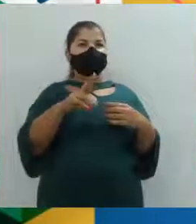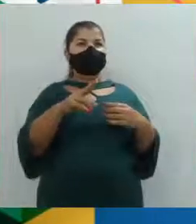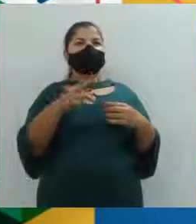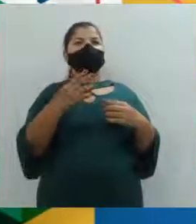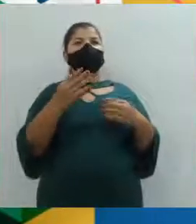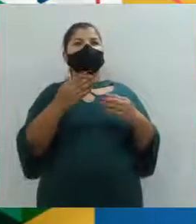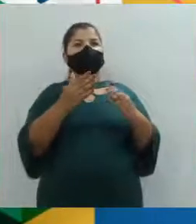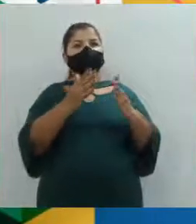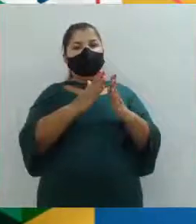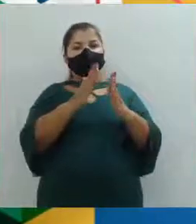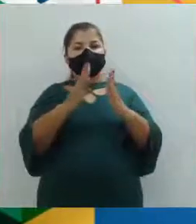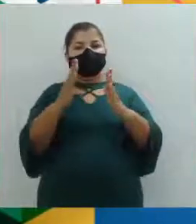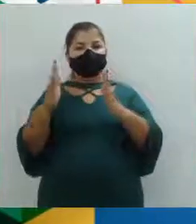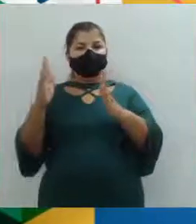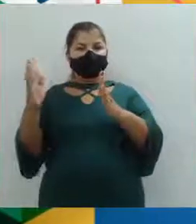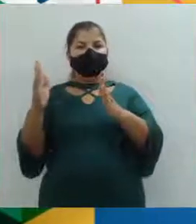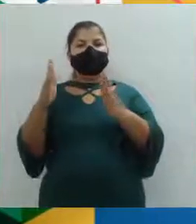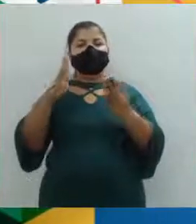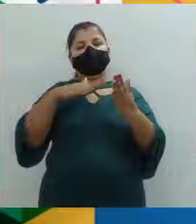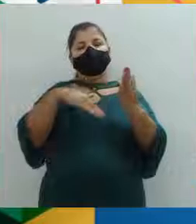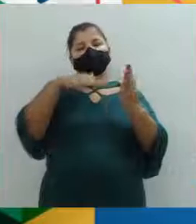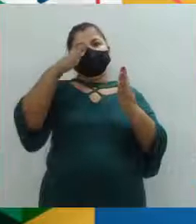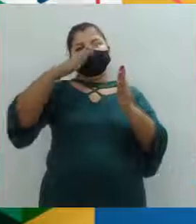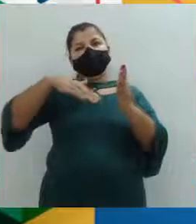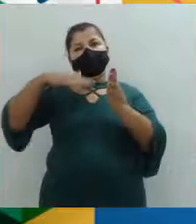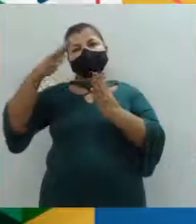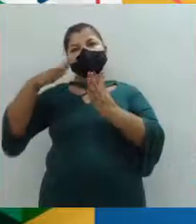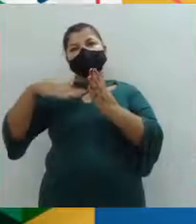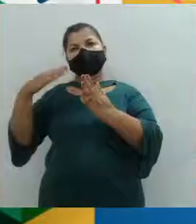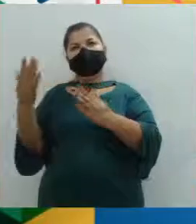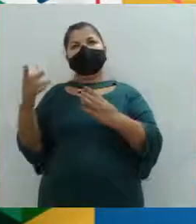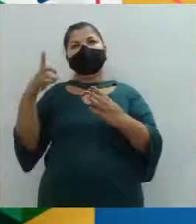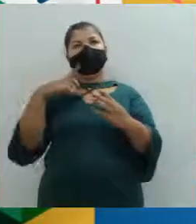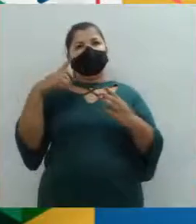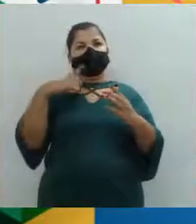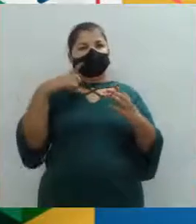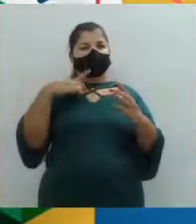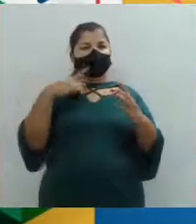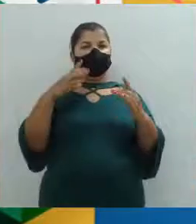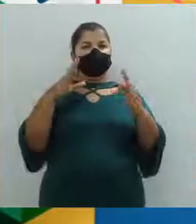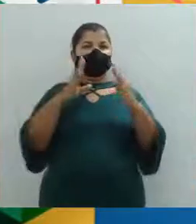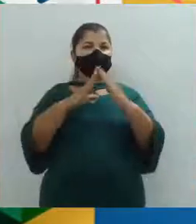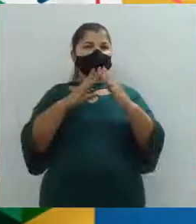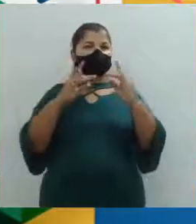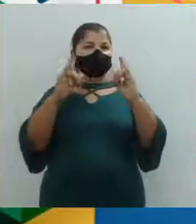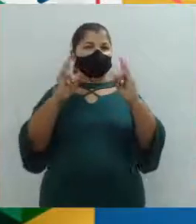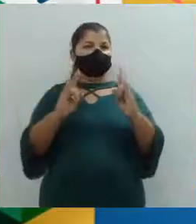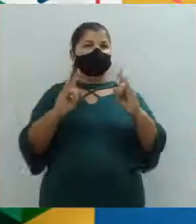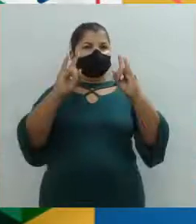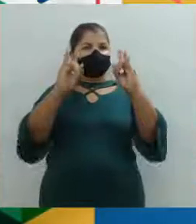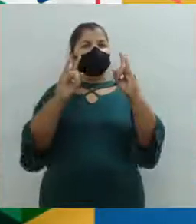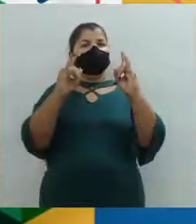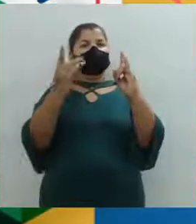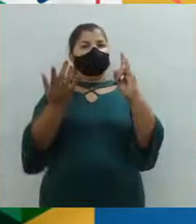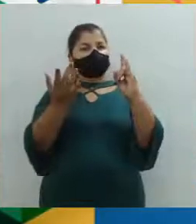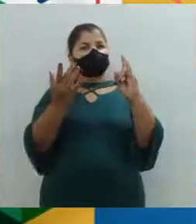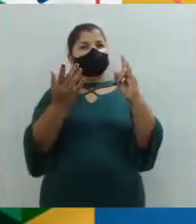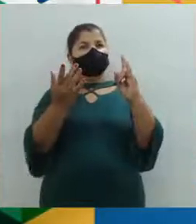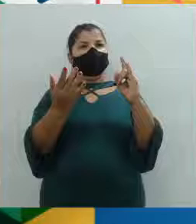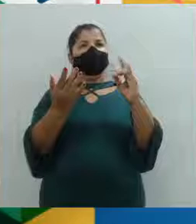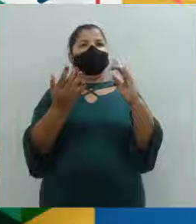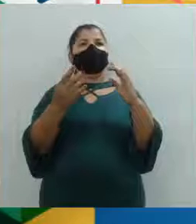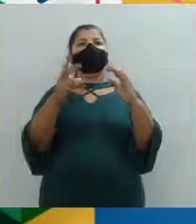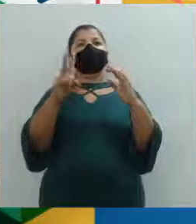incidindo sobre os objetos que eles estão pintando. Então a gente tem aí a Catedral de Rouen. Claude Monet, ele vai ficar de frente a